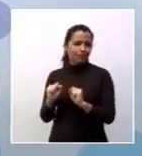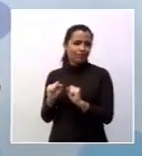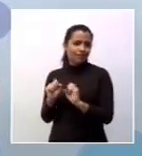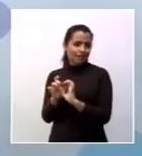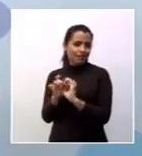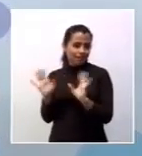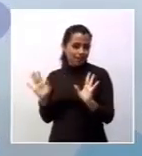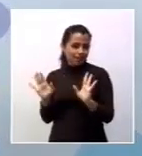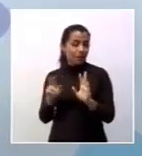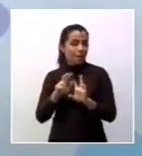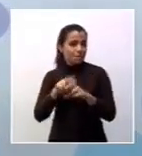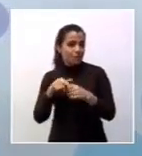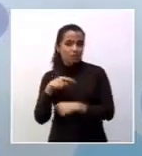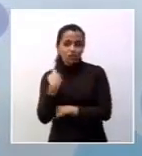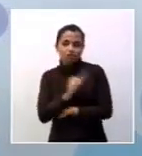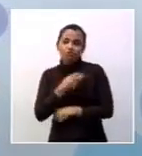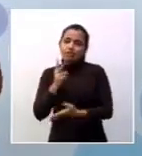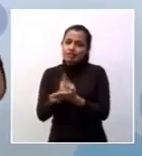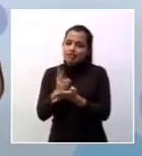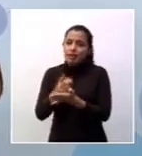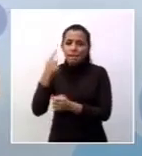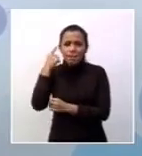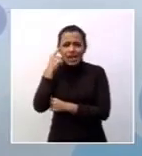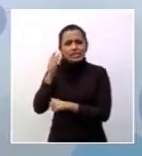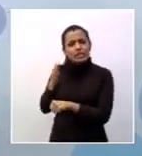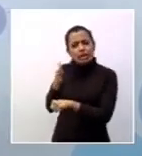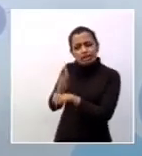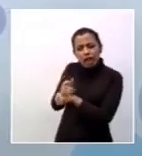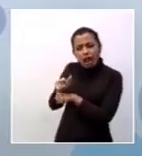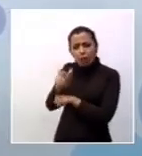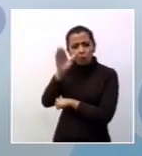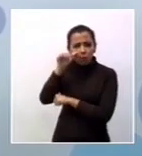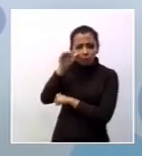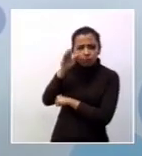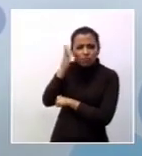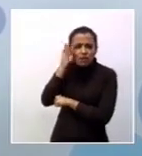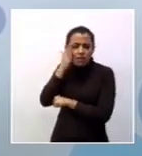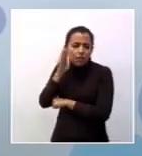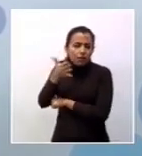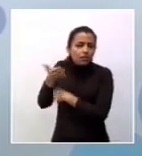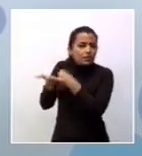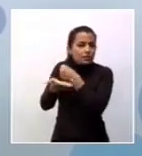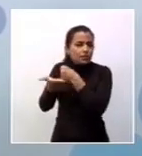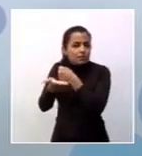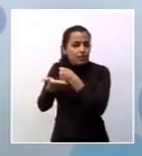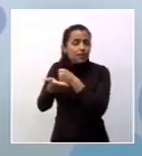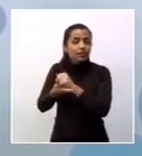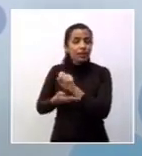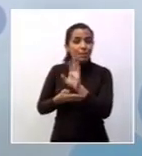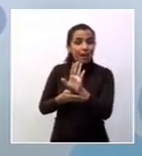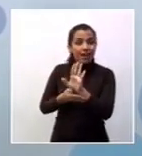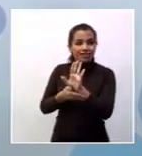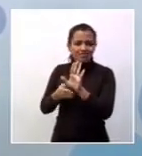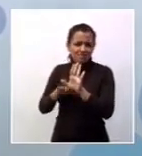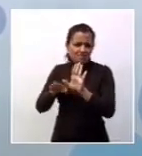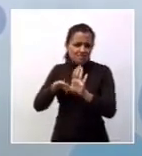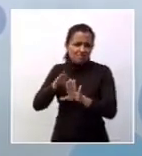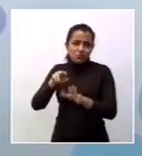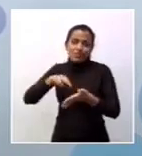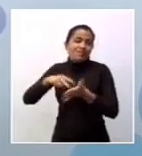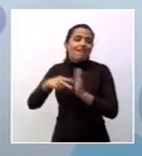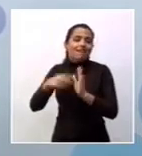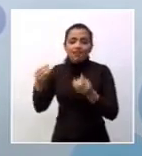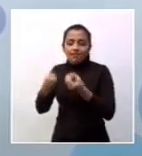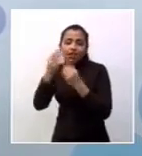sempre pede para que vocês... Até pode olhar a Wikipédia para você ter ali um norte. Ela nem sempre está com informações falsas. Existem muitas